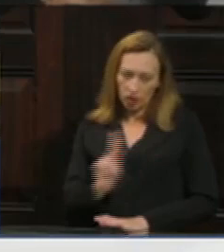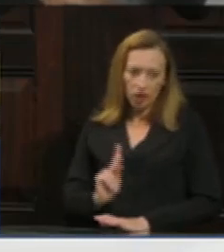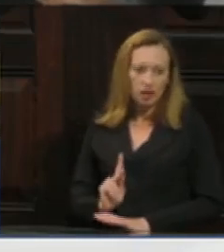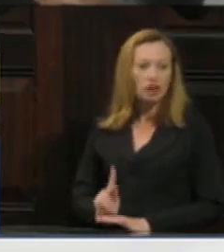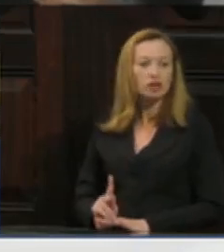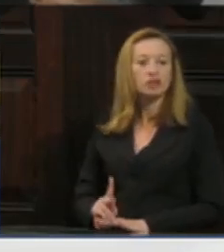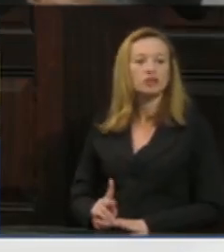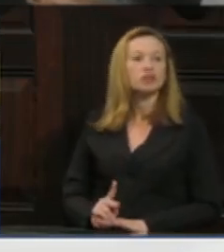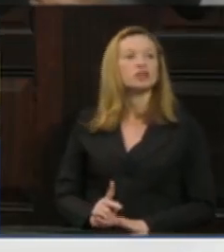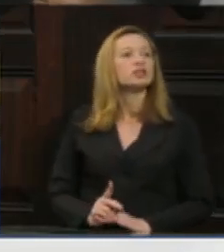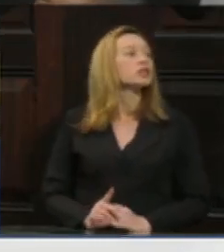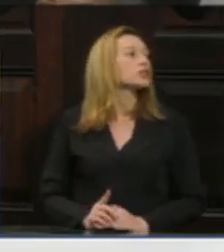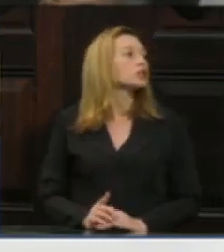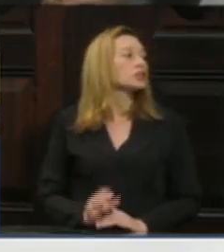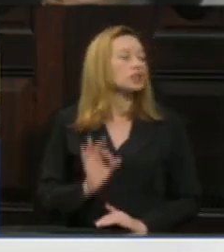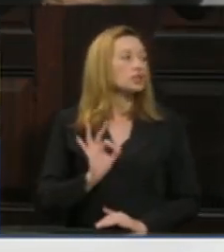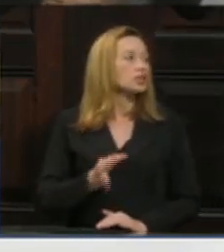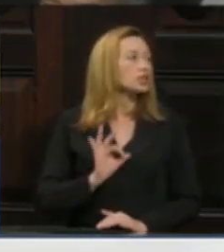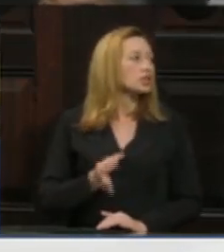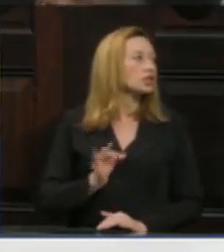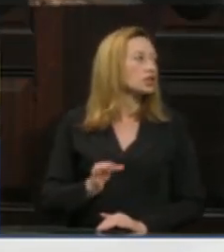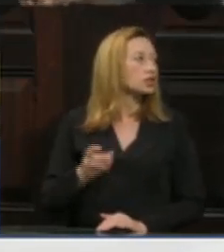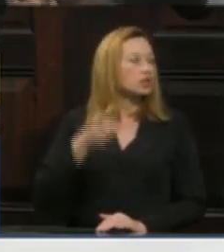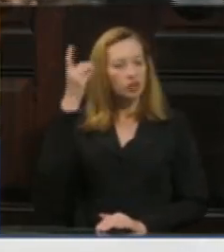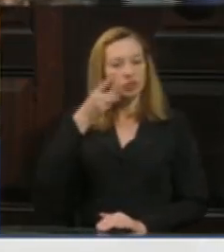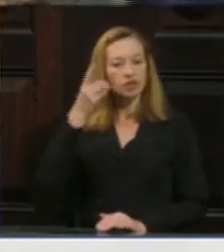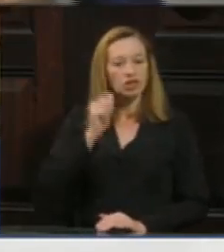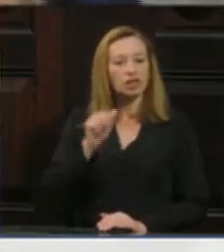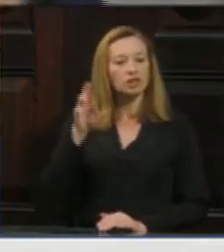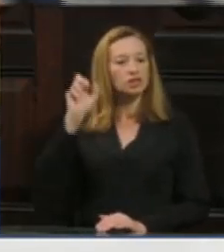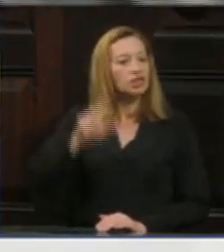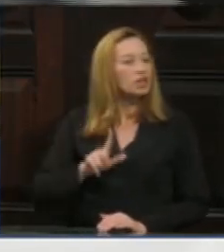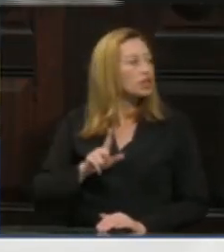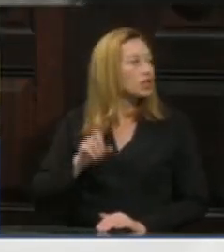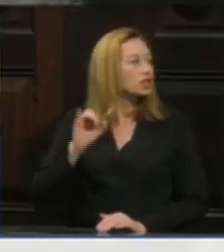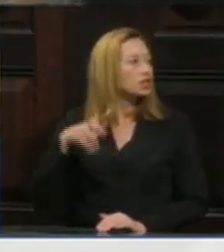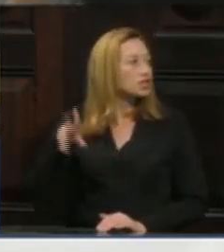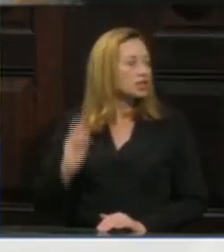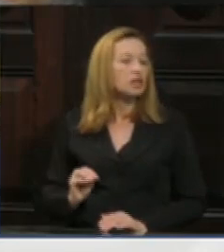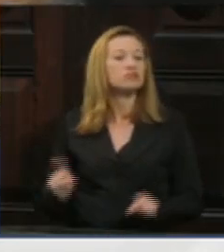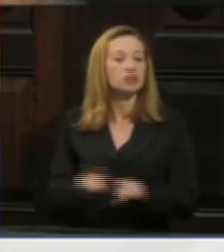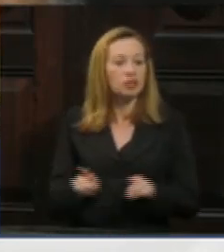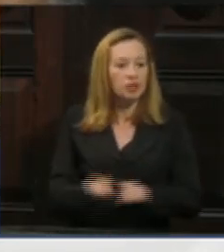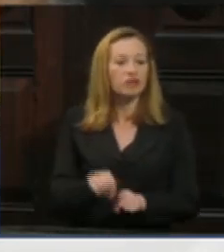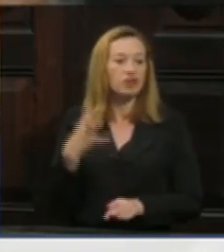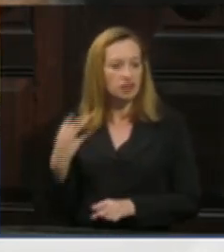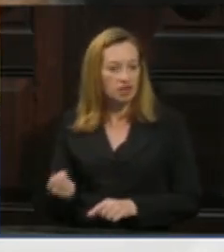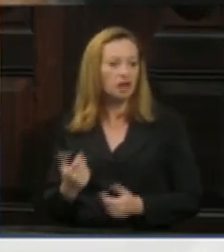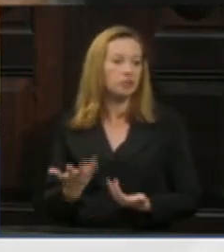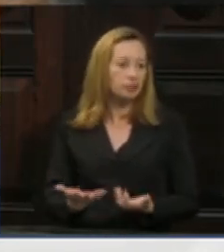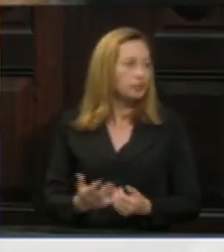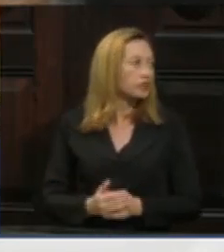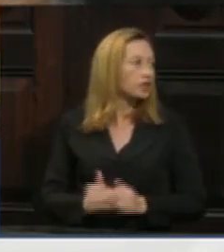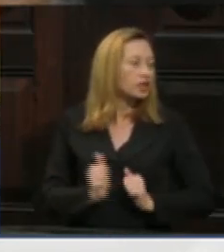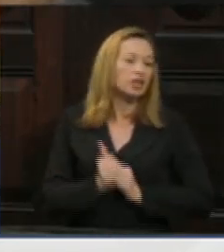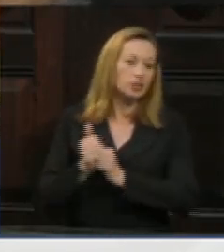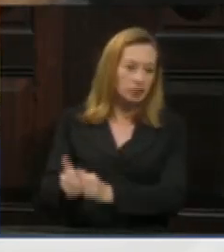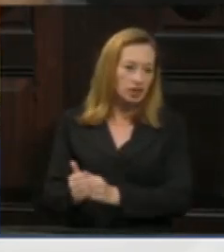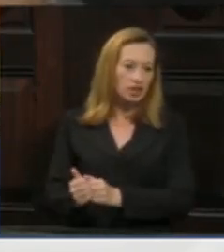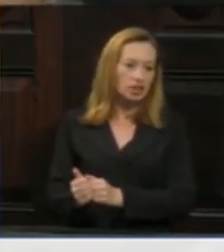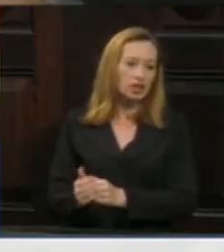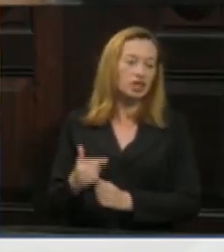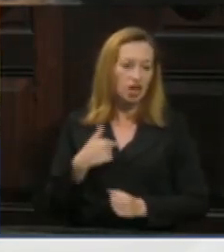que eu fiz, precisava de 20 mil apoiamentos. Na proposta aí são 8 mil. Então eu gostaria só de trazer